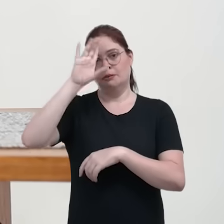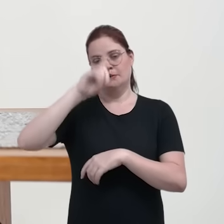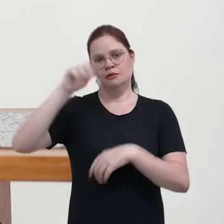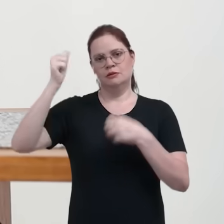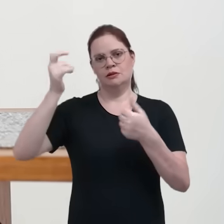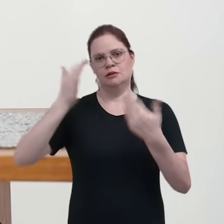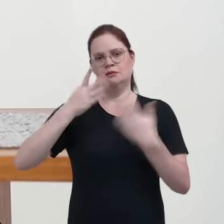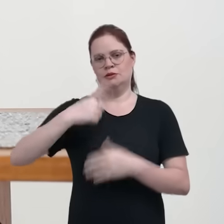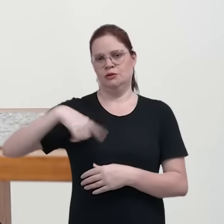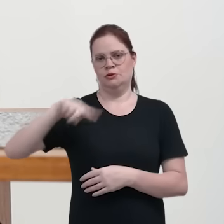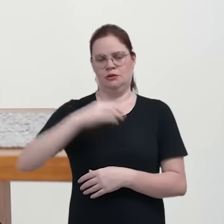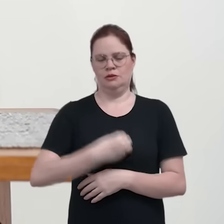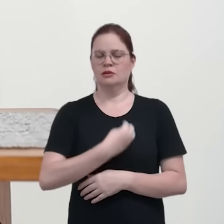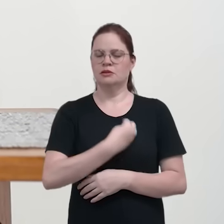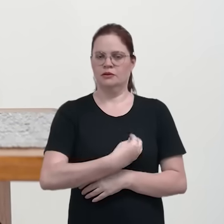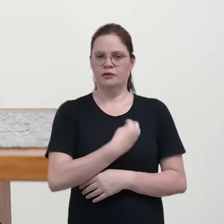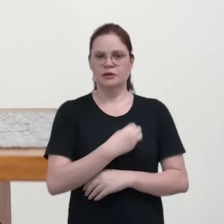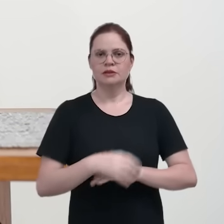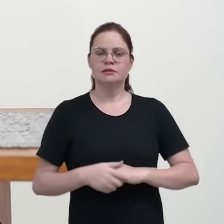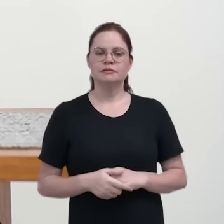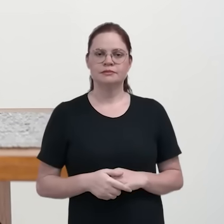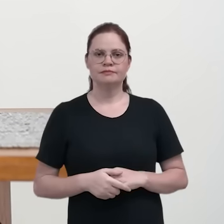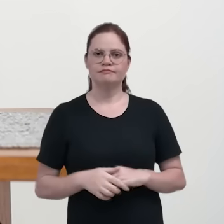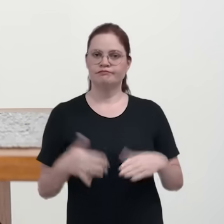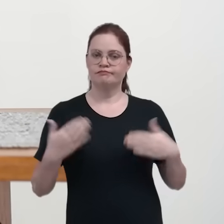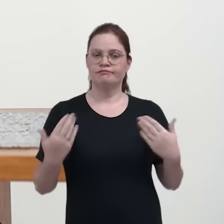para a nossa vida. Então,